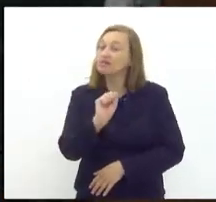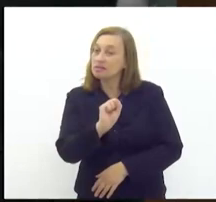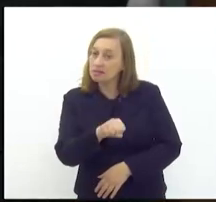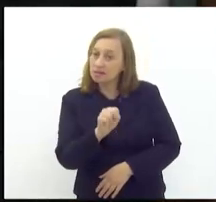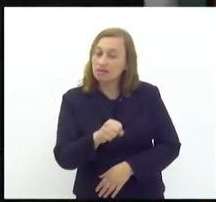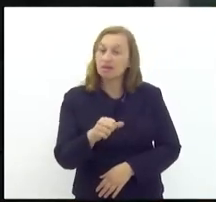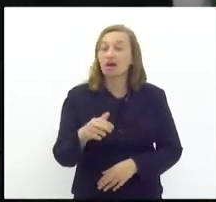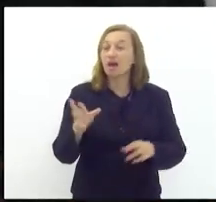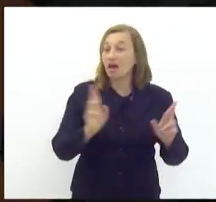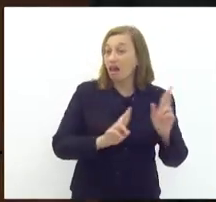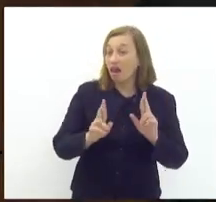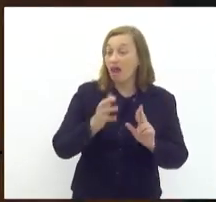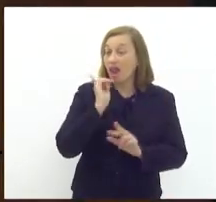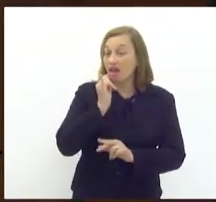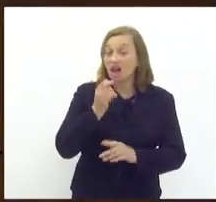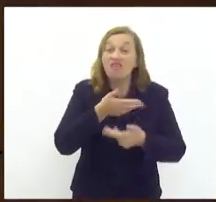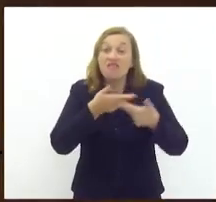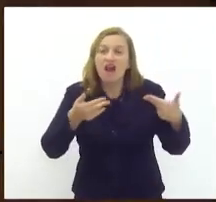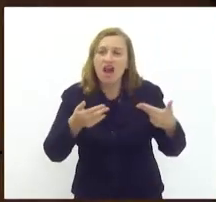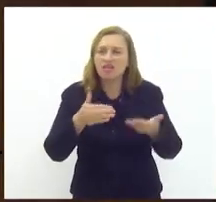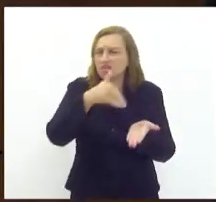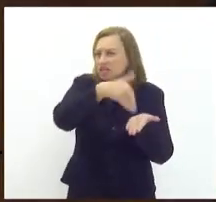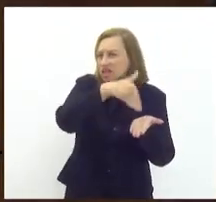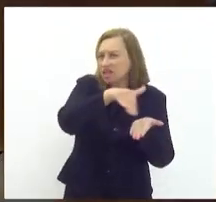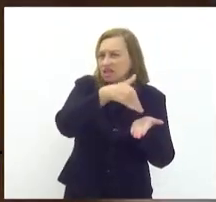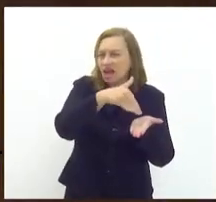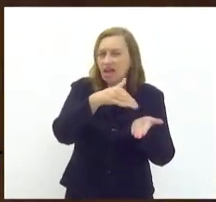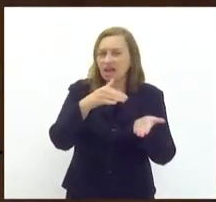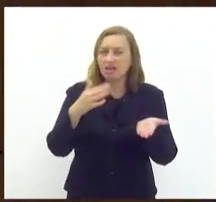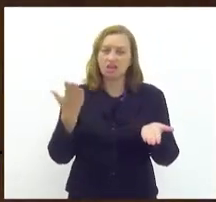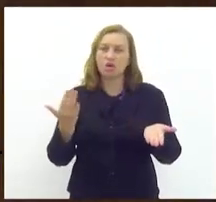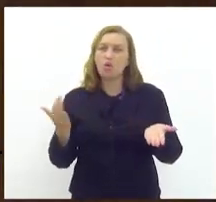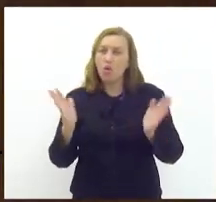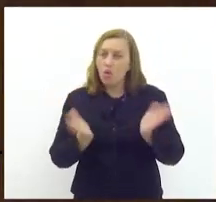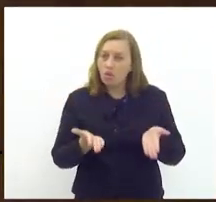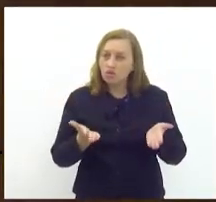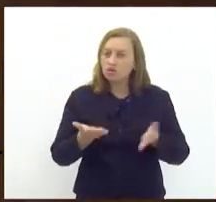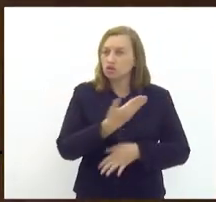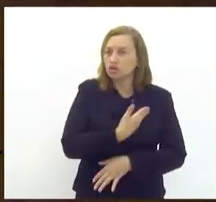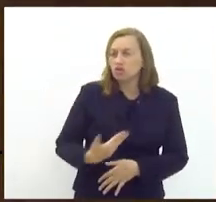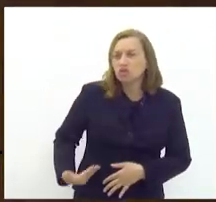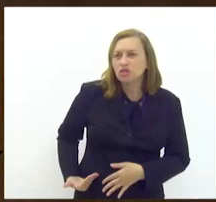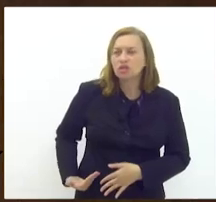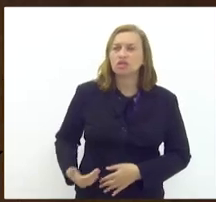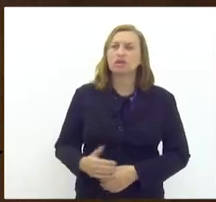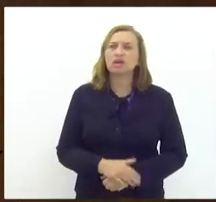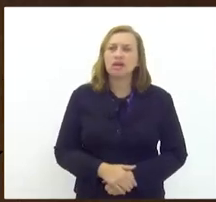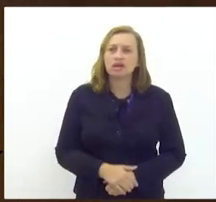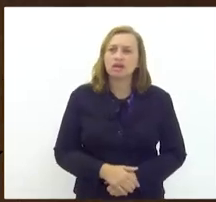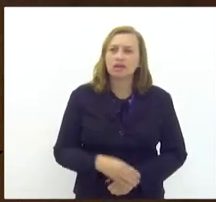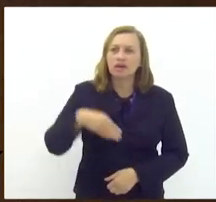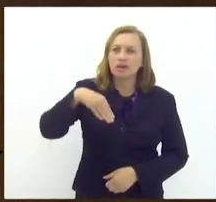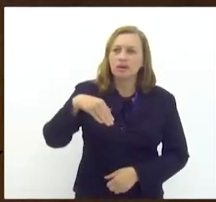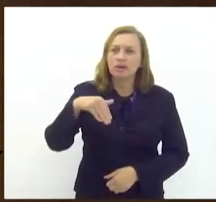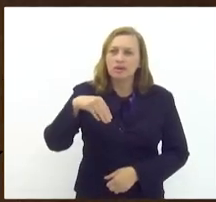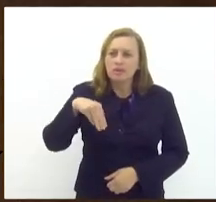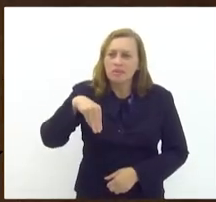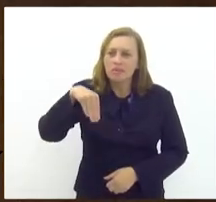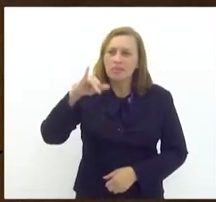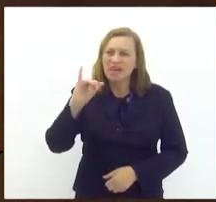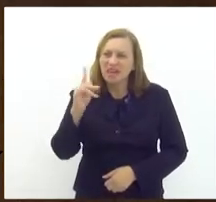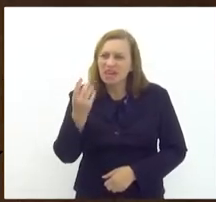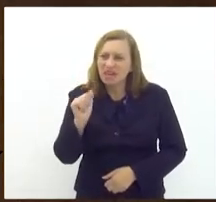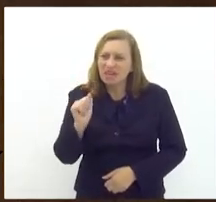relatar grandes grandes secretários do governo hoje Joyce Marina secretário de